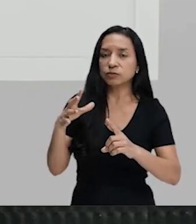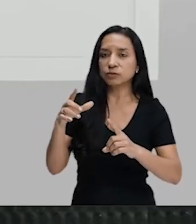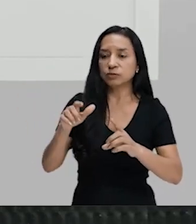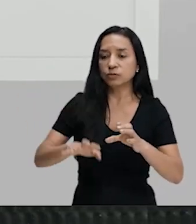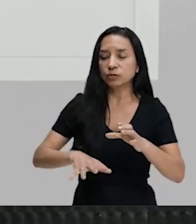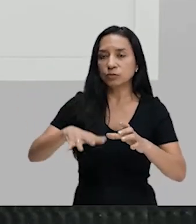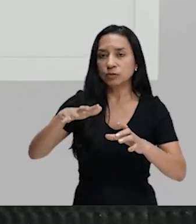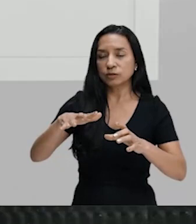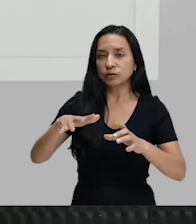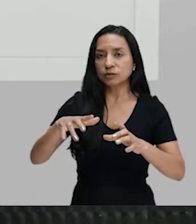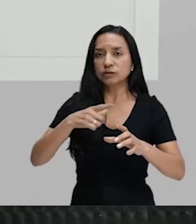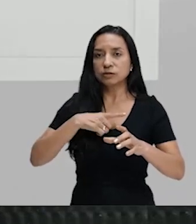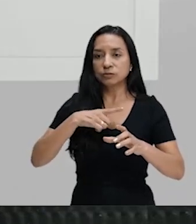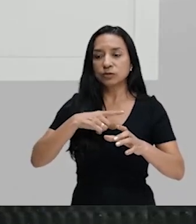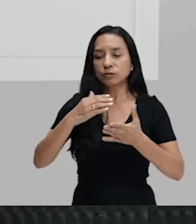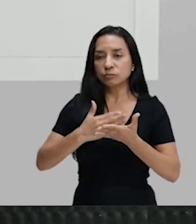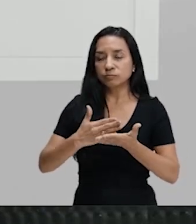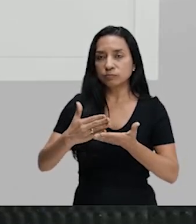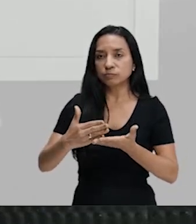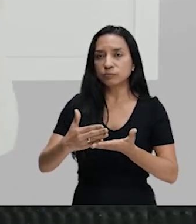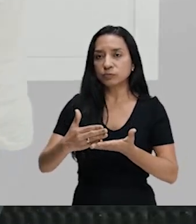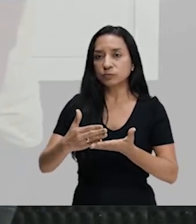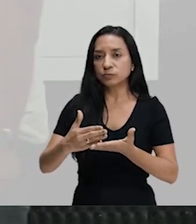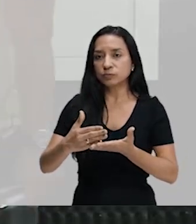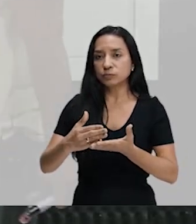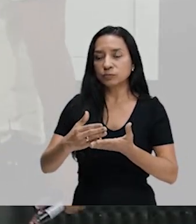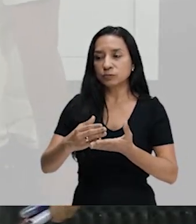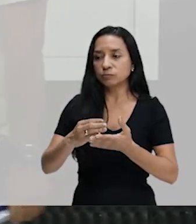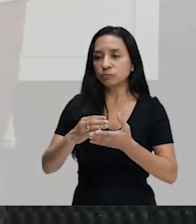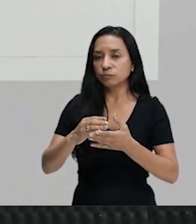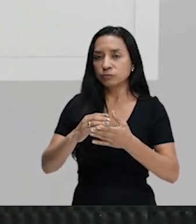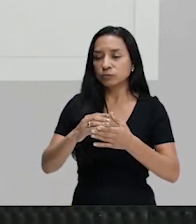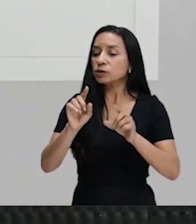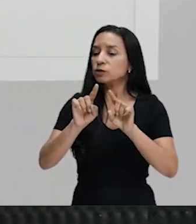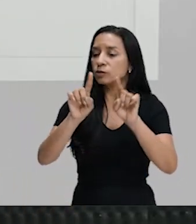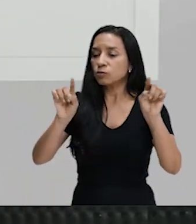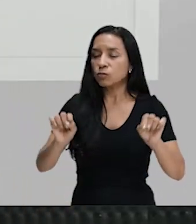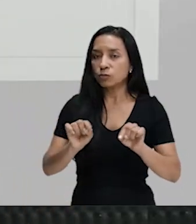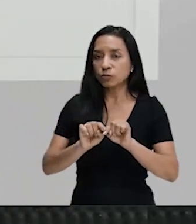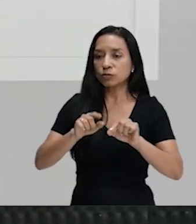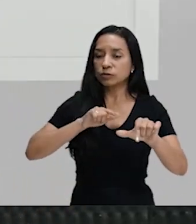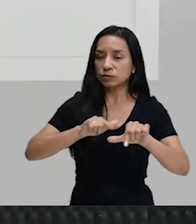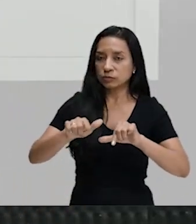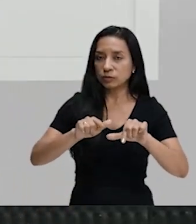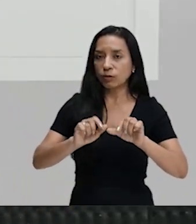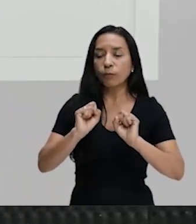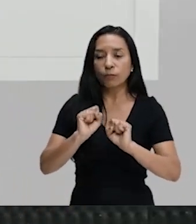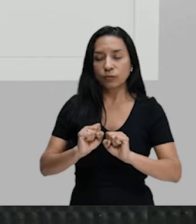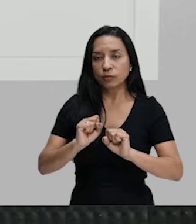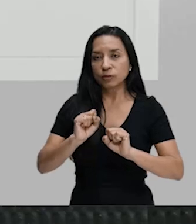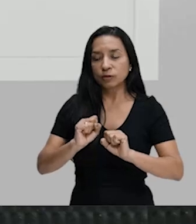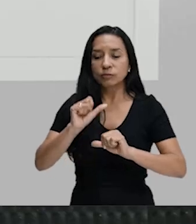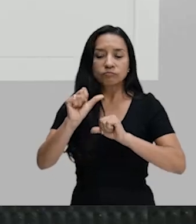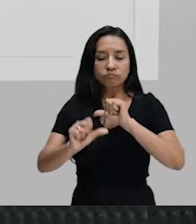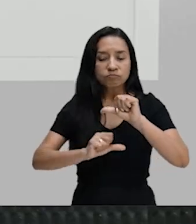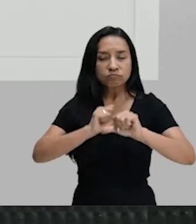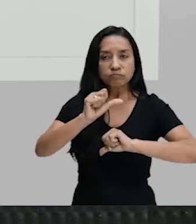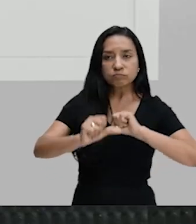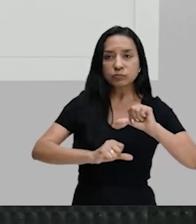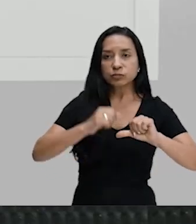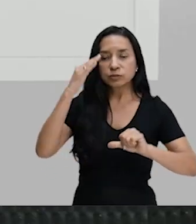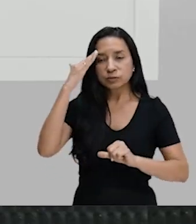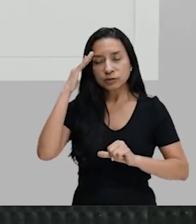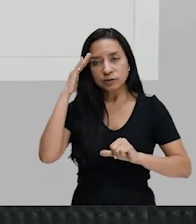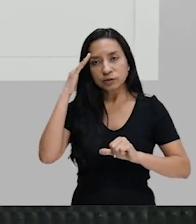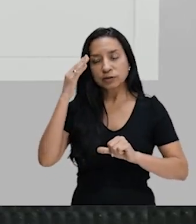nós temos aí, a partir dessa configuração de trabalho, nós podemos entender algumas transformações, levando em